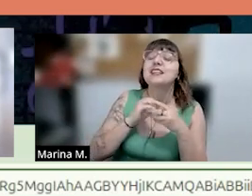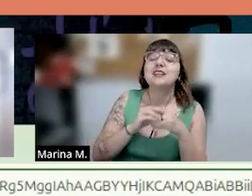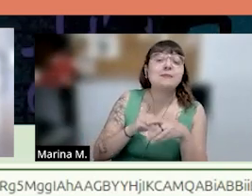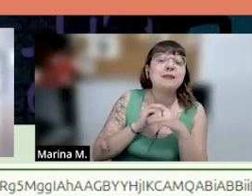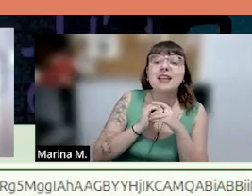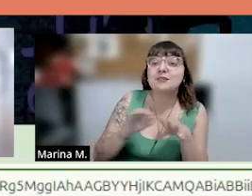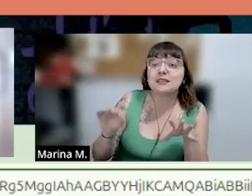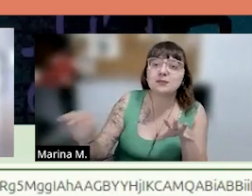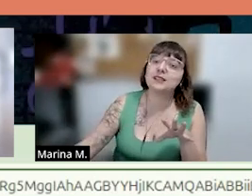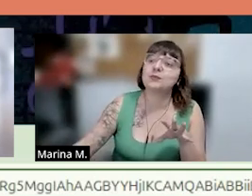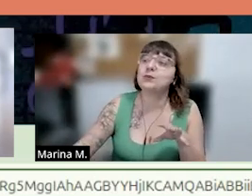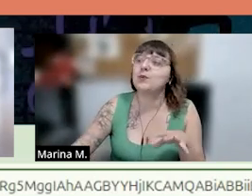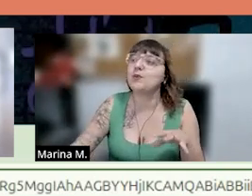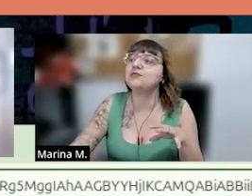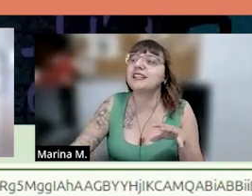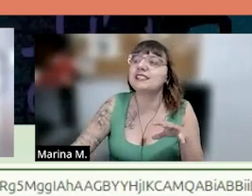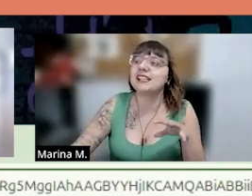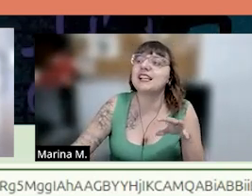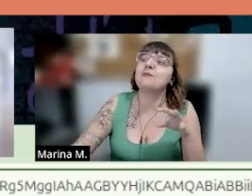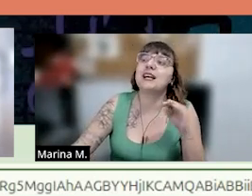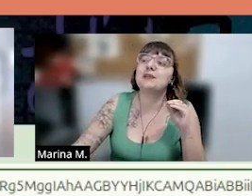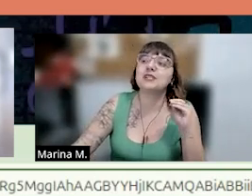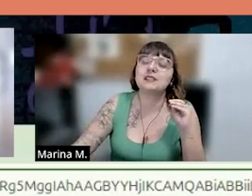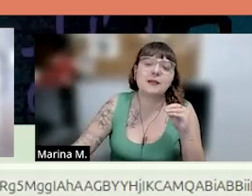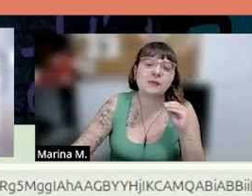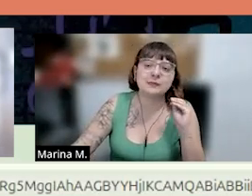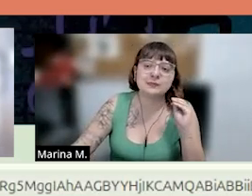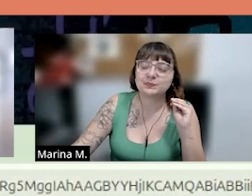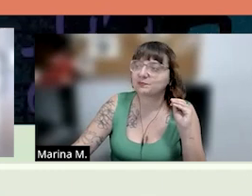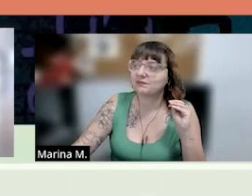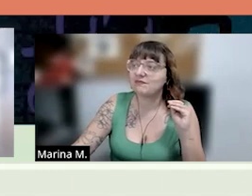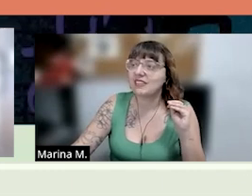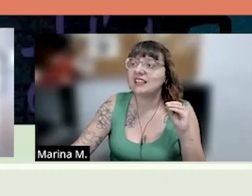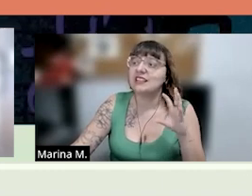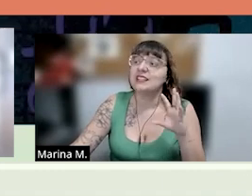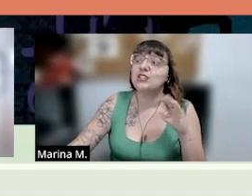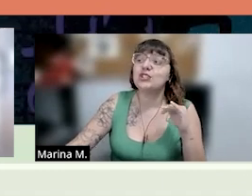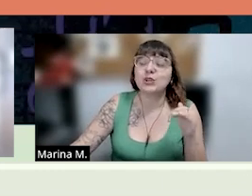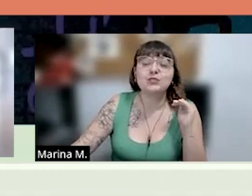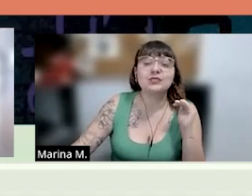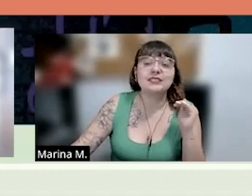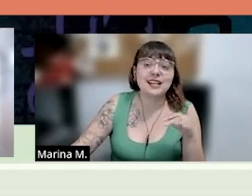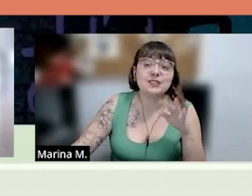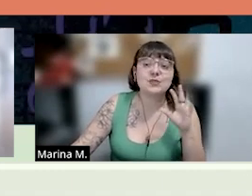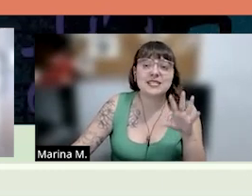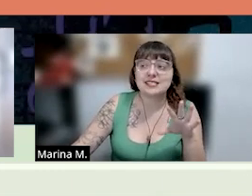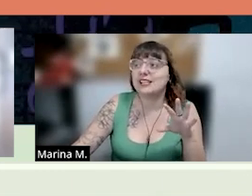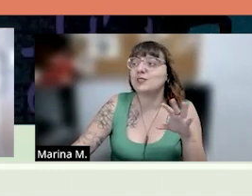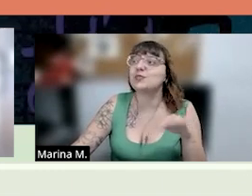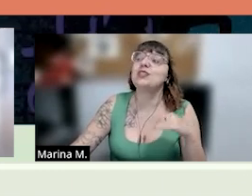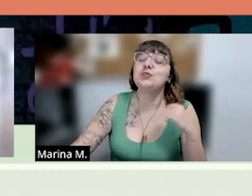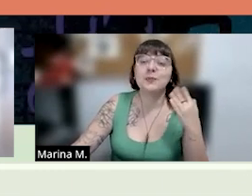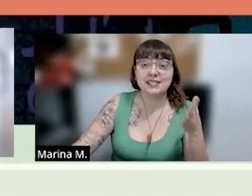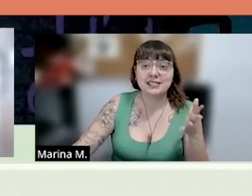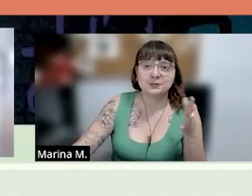palavras, o primeiro resultado no Google vai ser a malha municipal de todos os estados